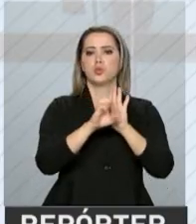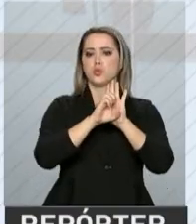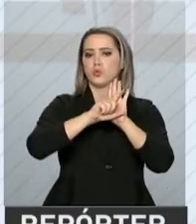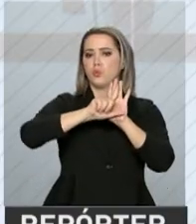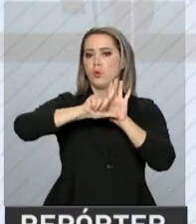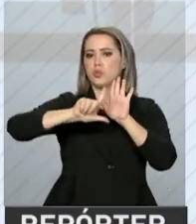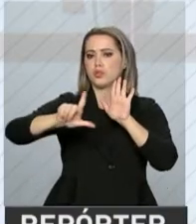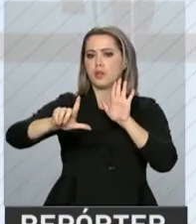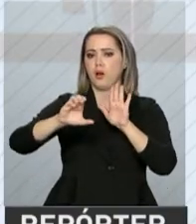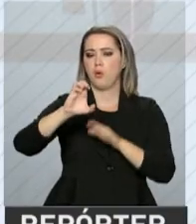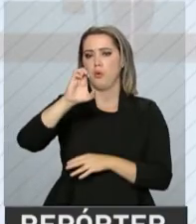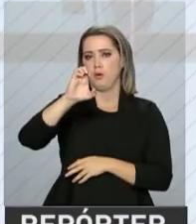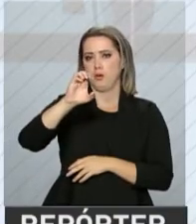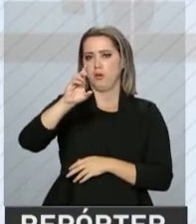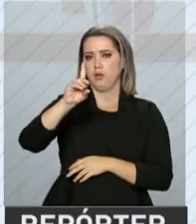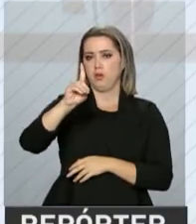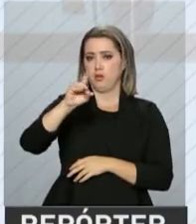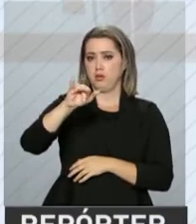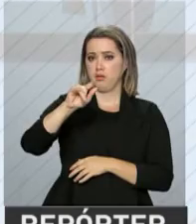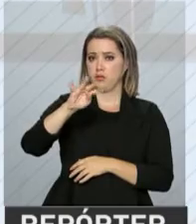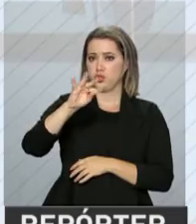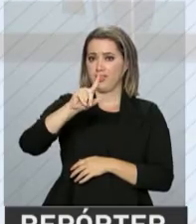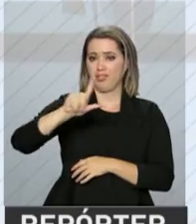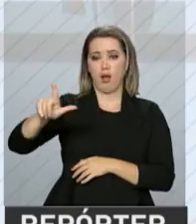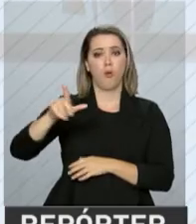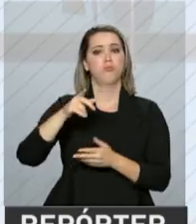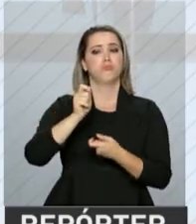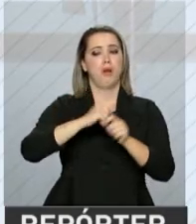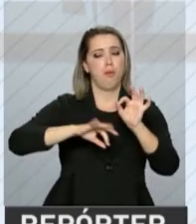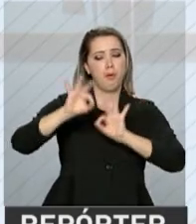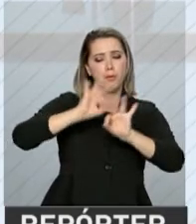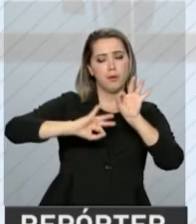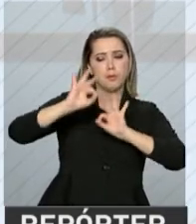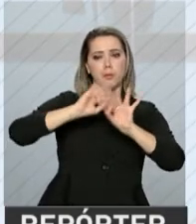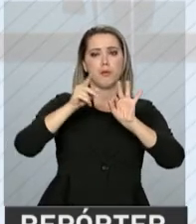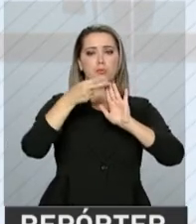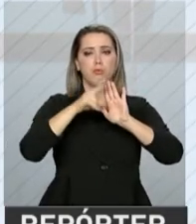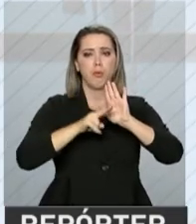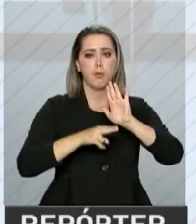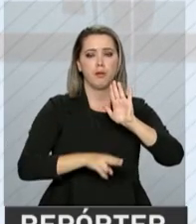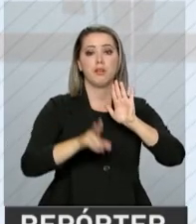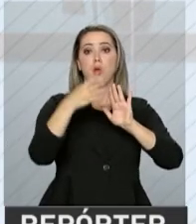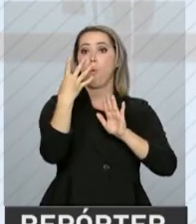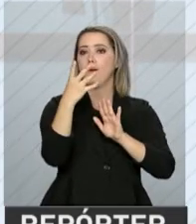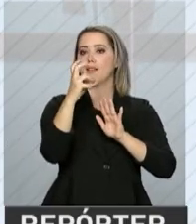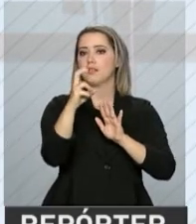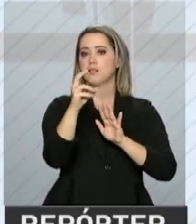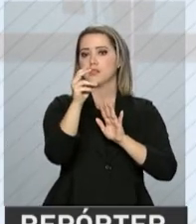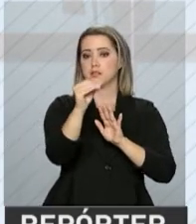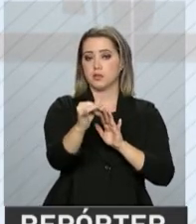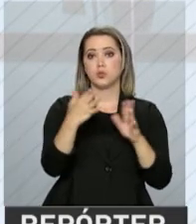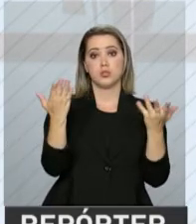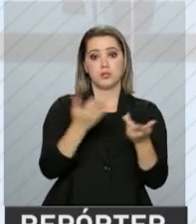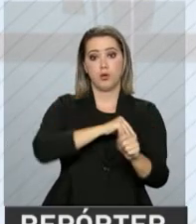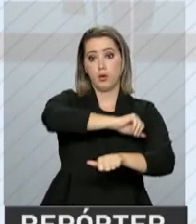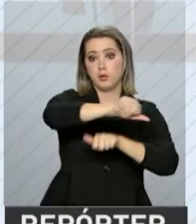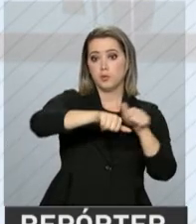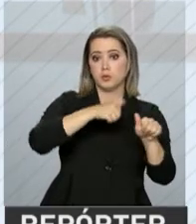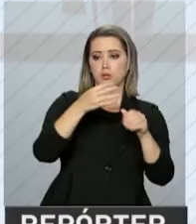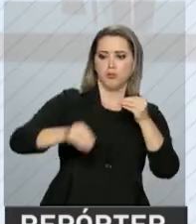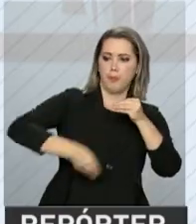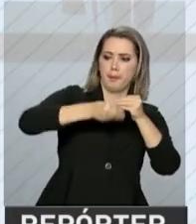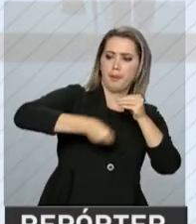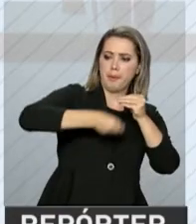desses serviços leva em média 45 dias com a padronização de todos os documentos envolvidos no processo como